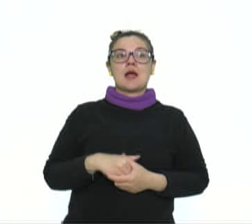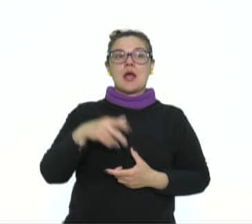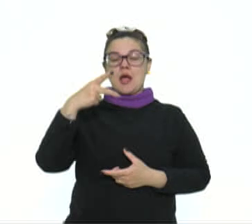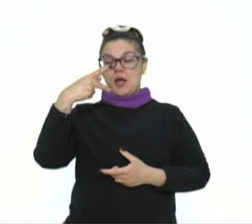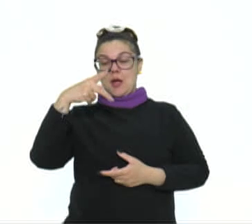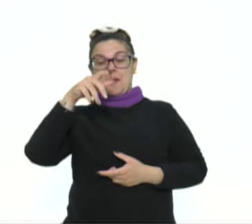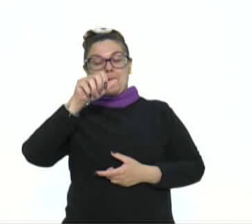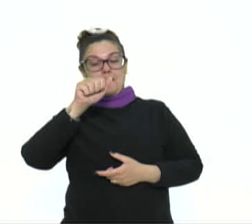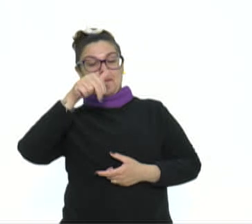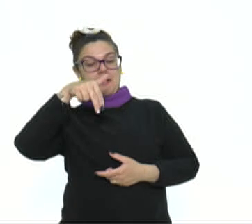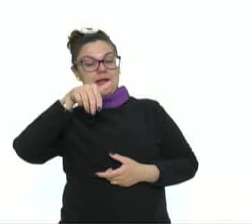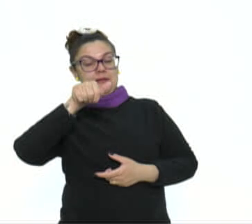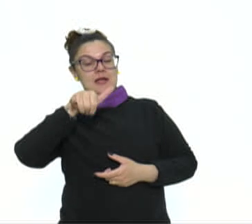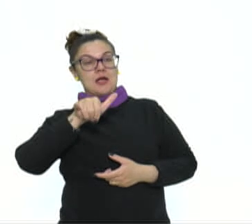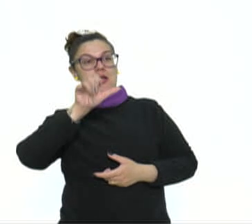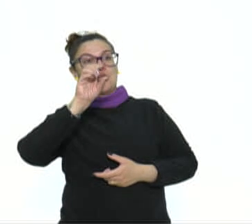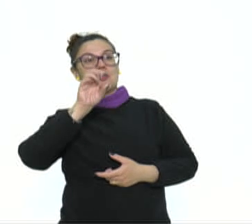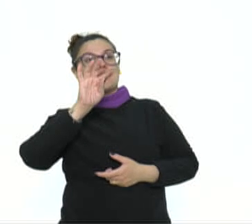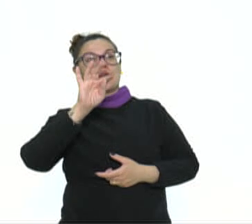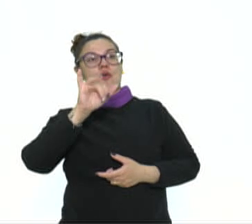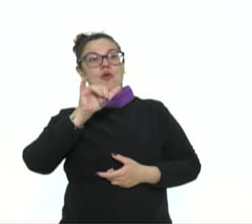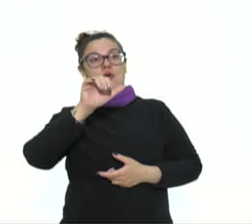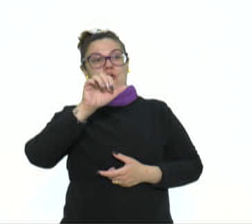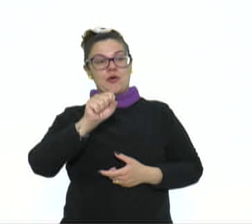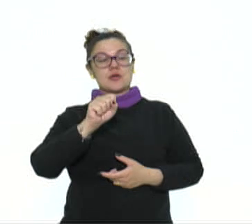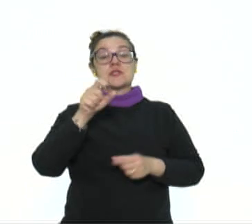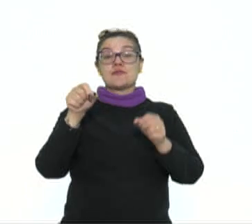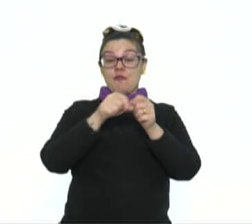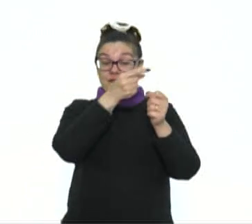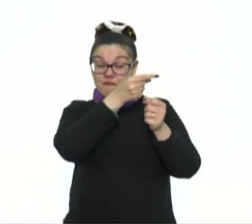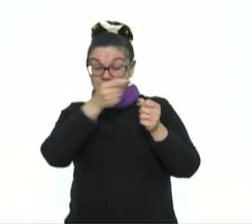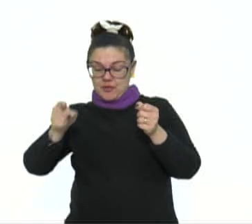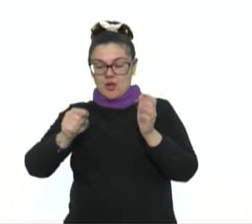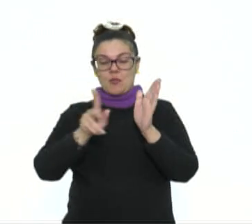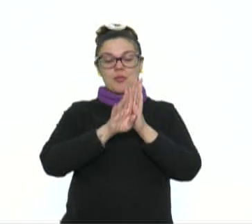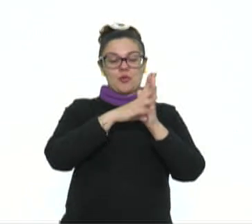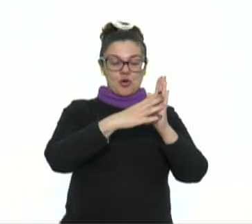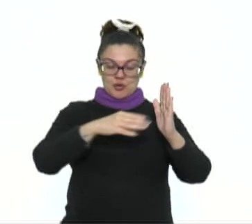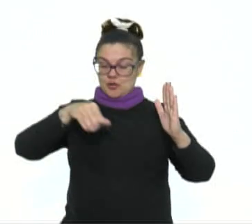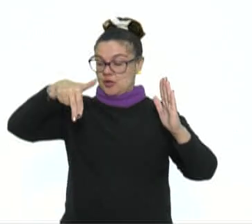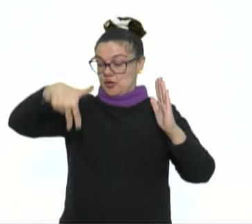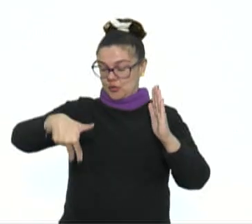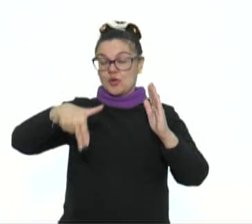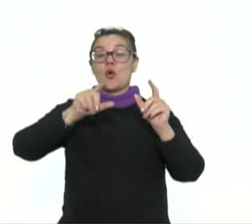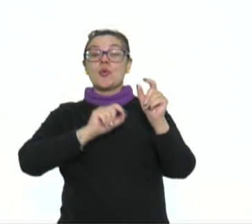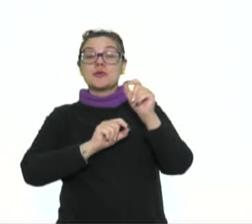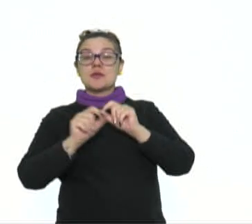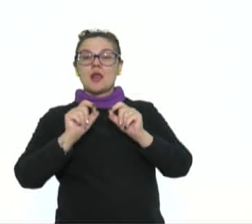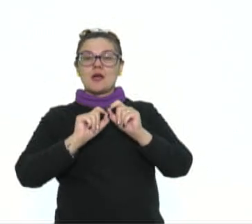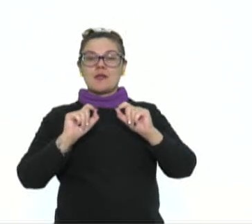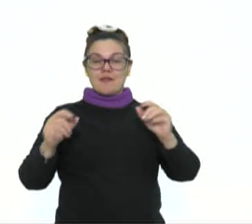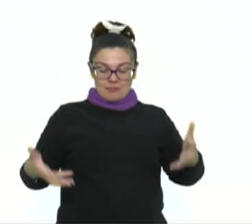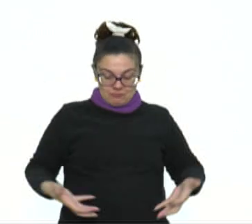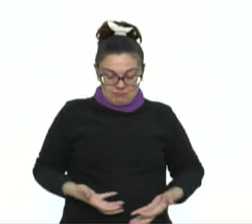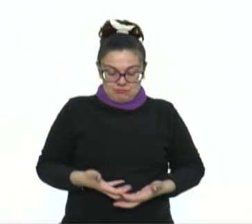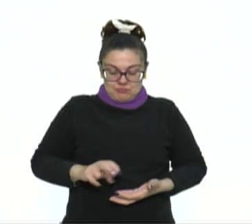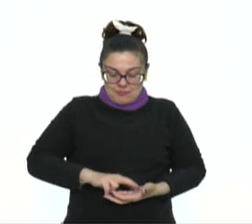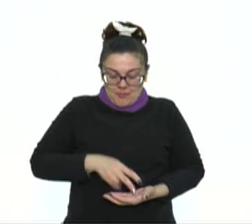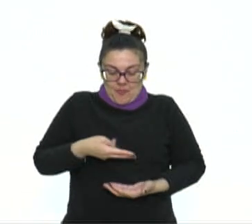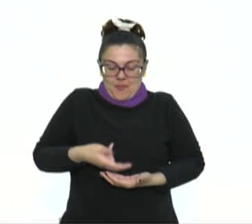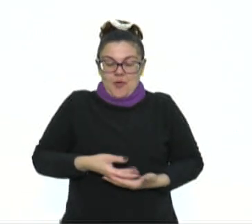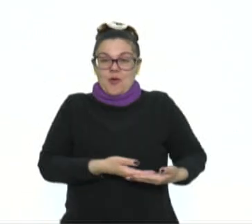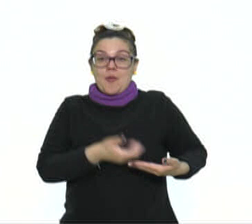Panayotis Zavos quebrou o último tabu da clonagem humana. Transferiu embriões para o útero de mulheres que